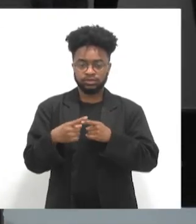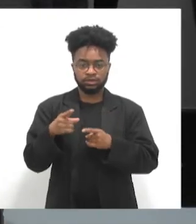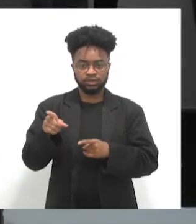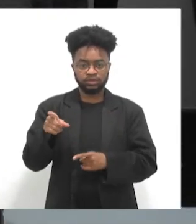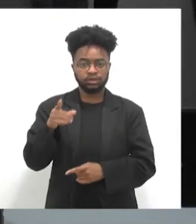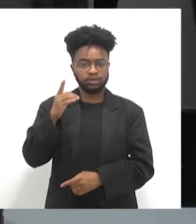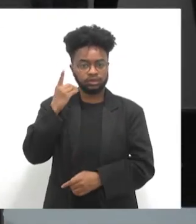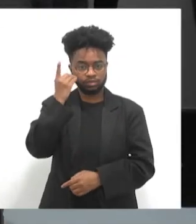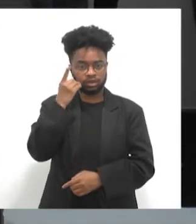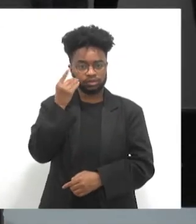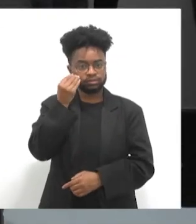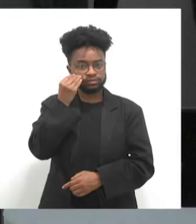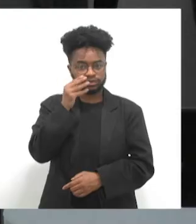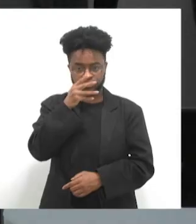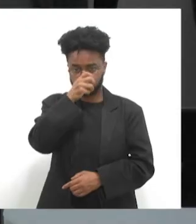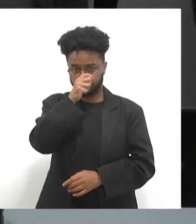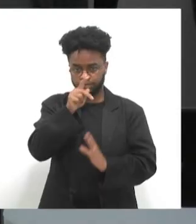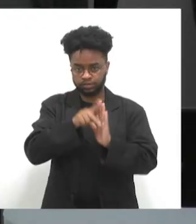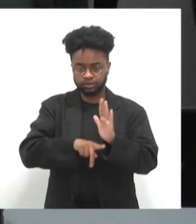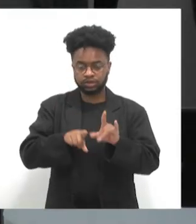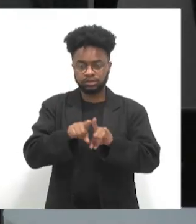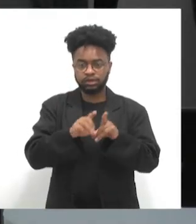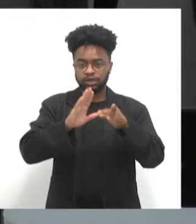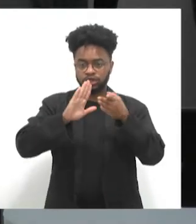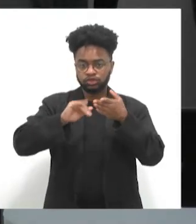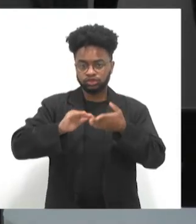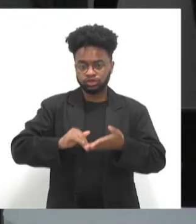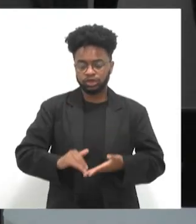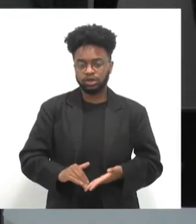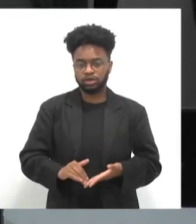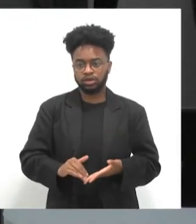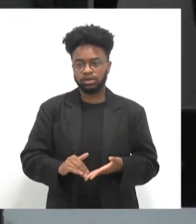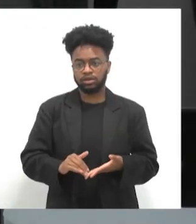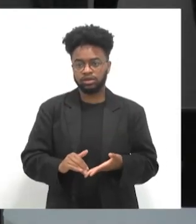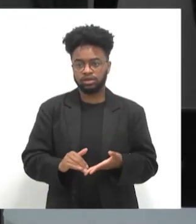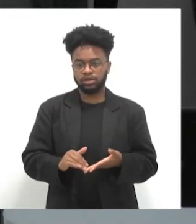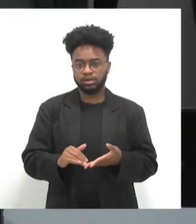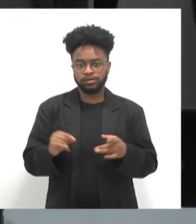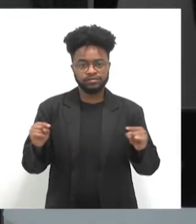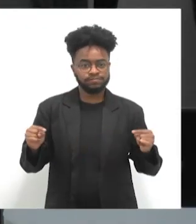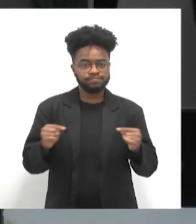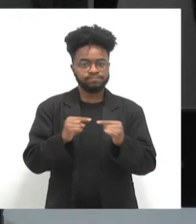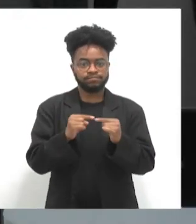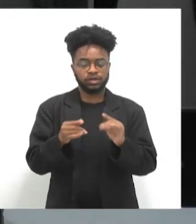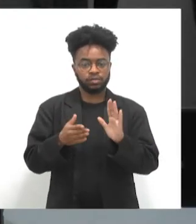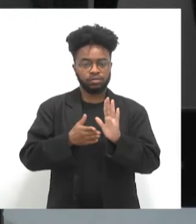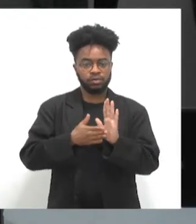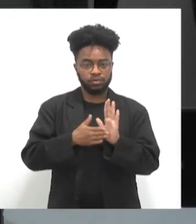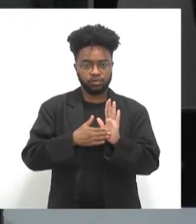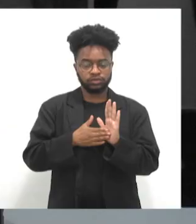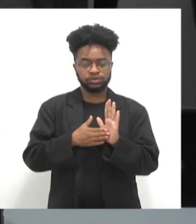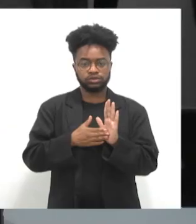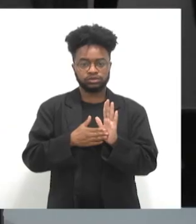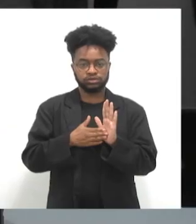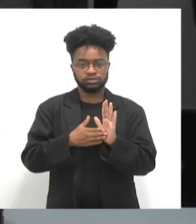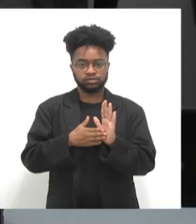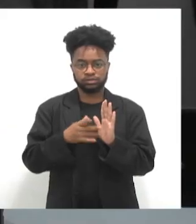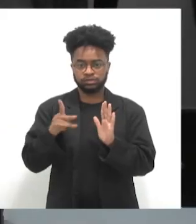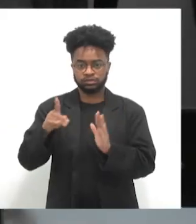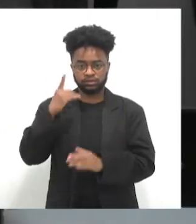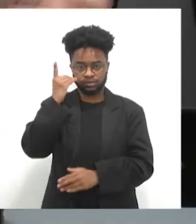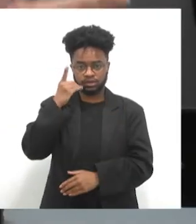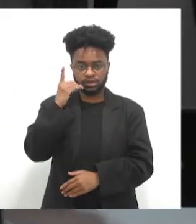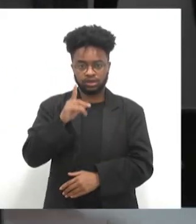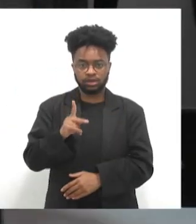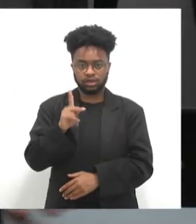projeto, e tirar fora exatamente a coincidência de propósito que o deputado